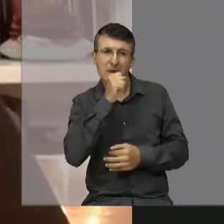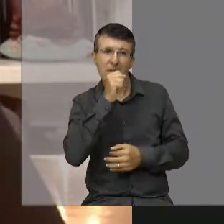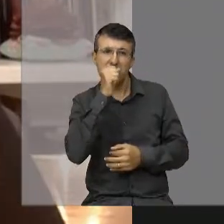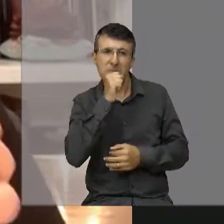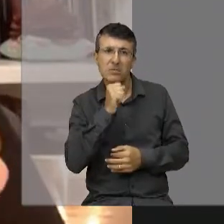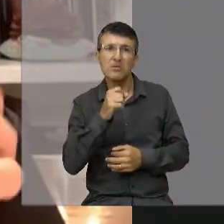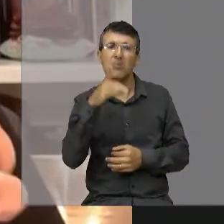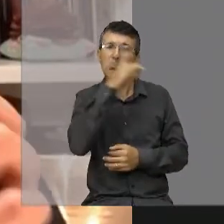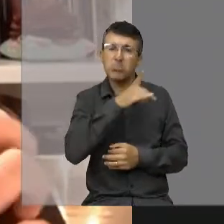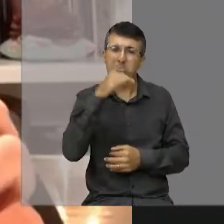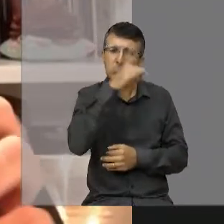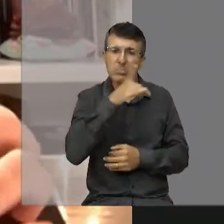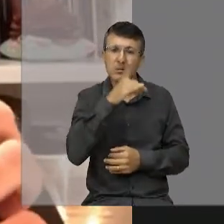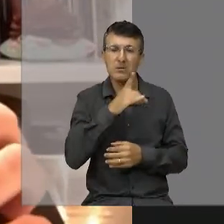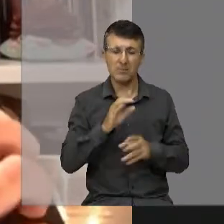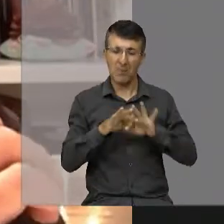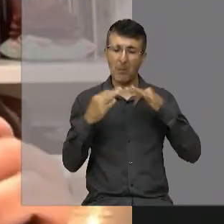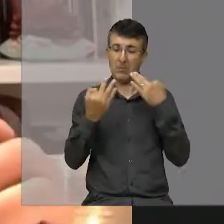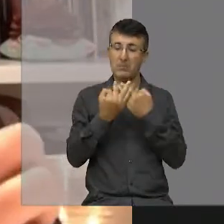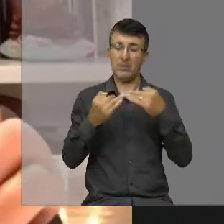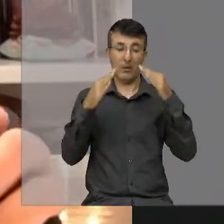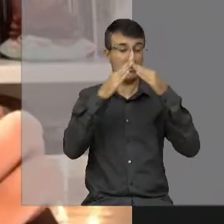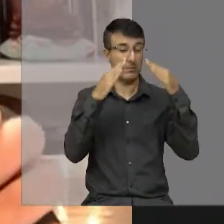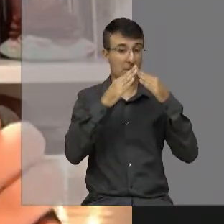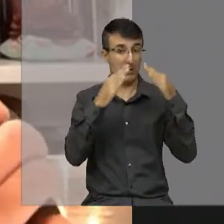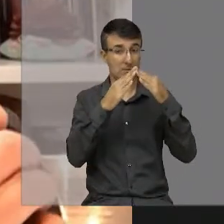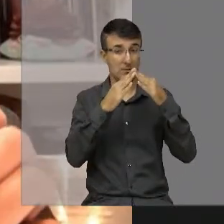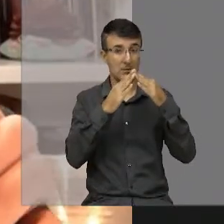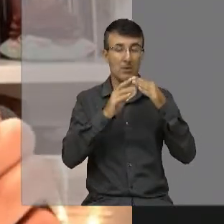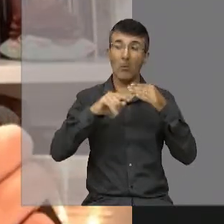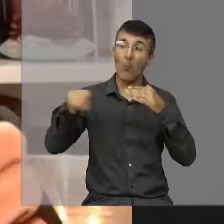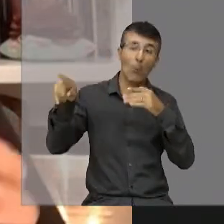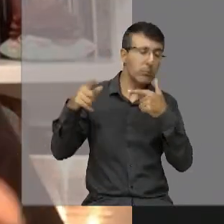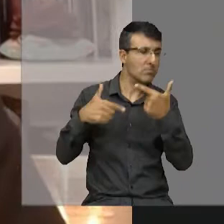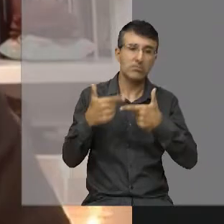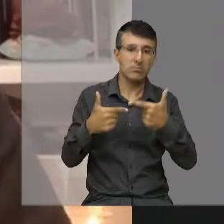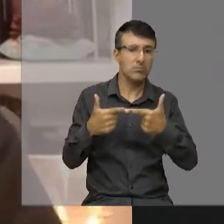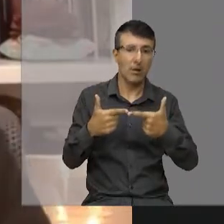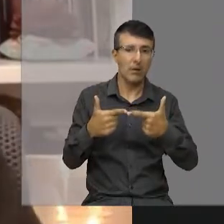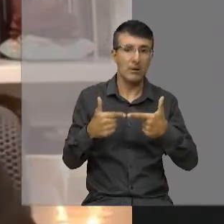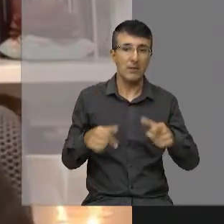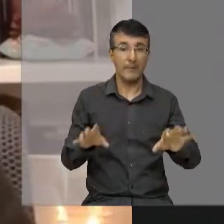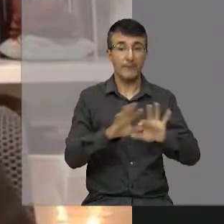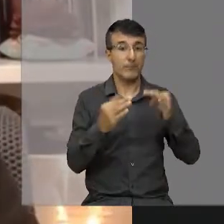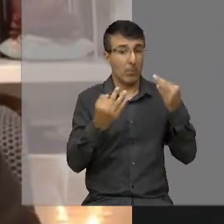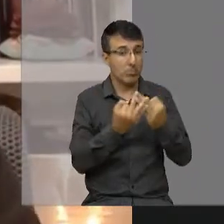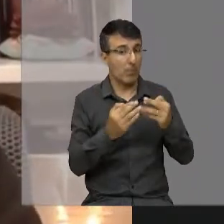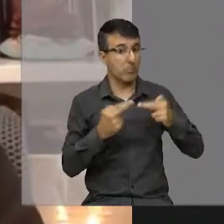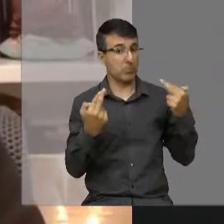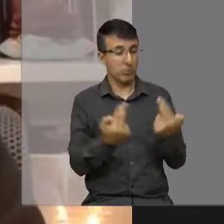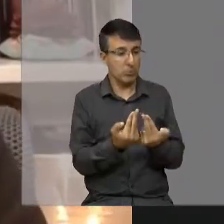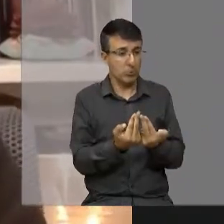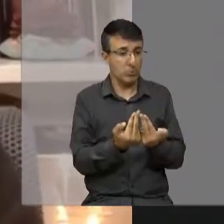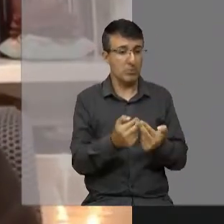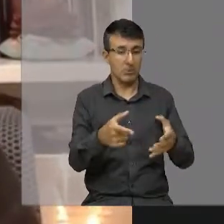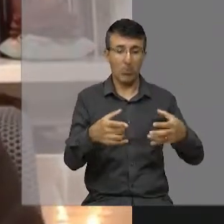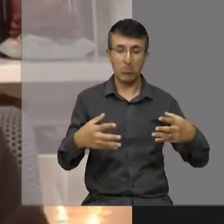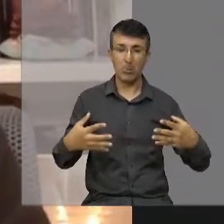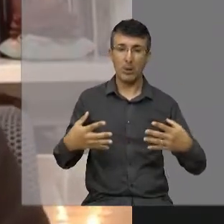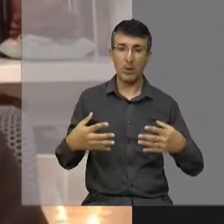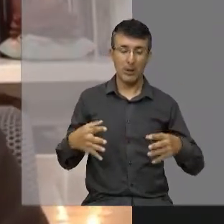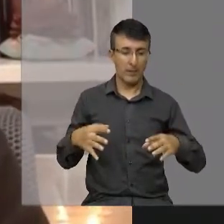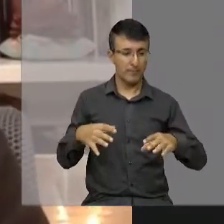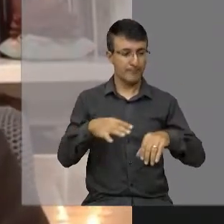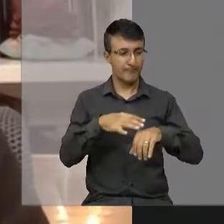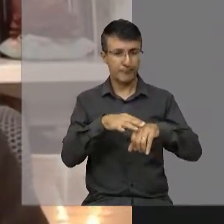trabalhar efetivamente, né? Então é quando acontece, assim como são nas festas de final de ano, há uma maior proximidade, há uma maior relação entre, né,